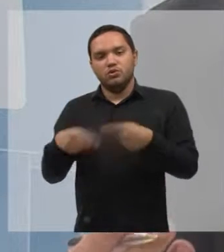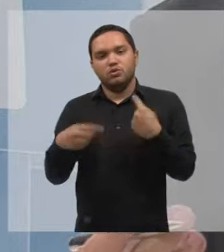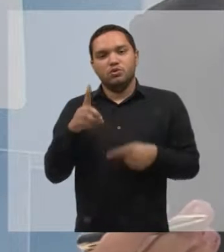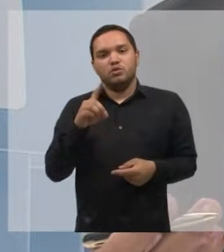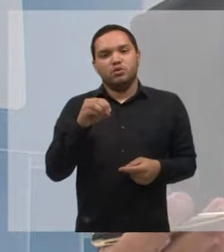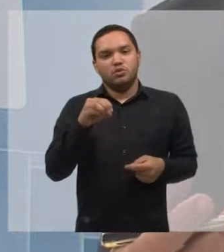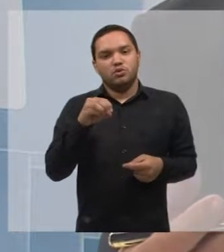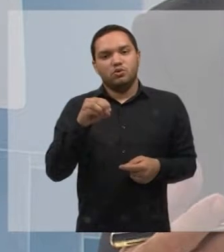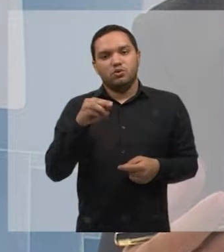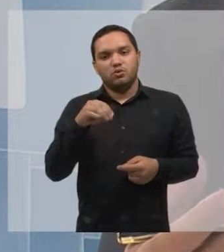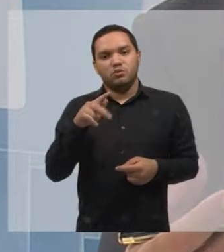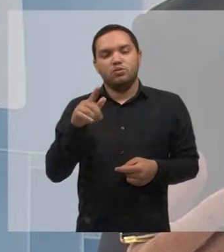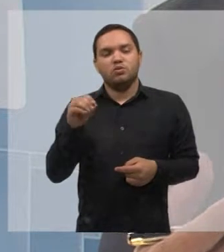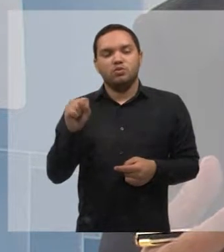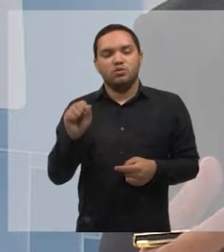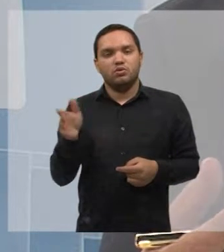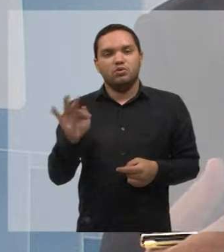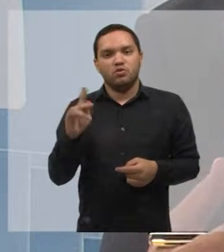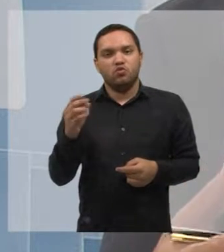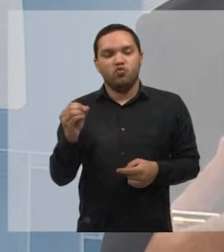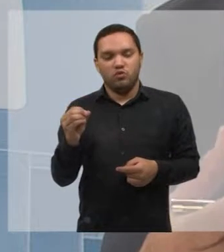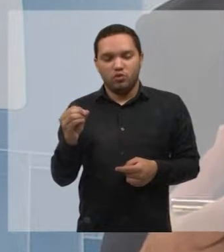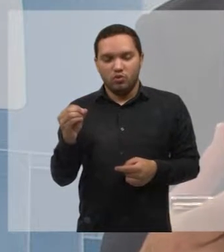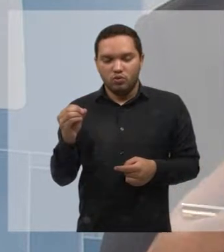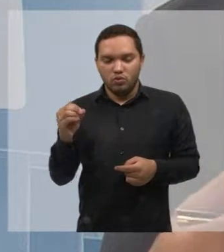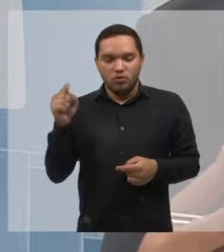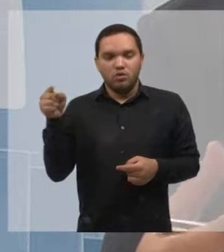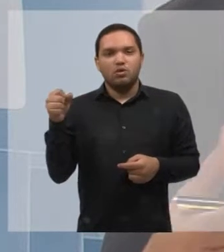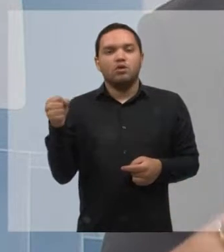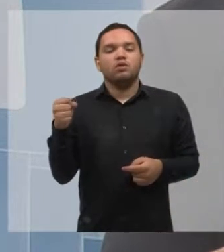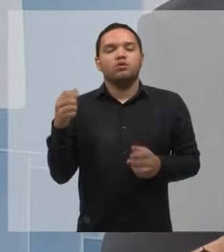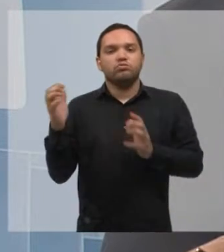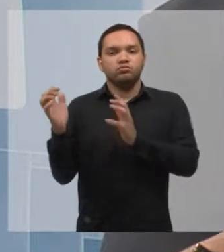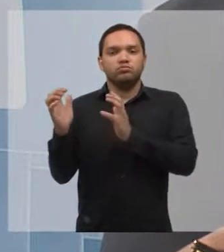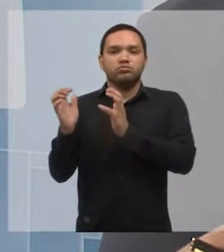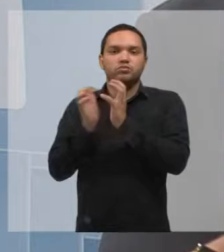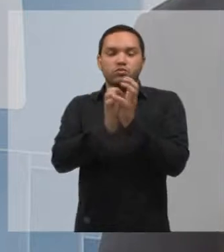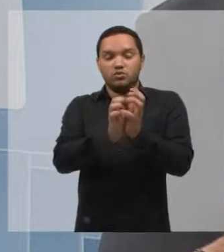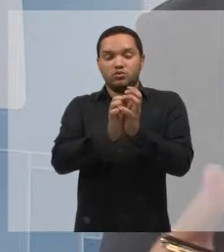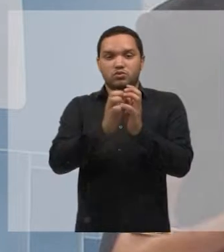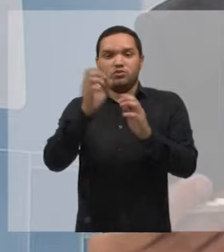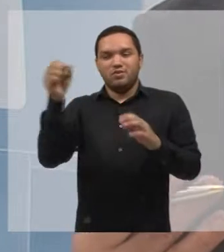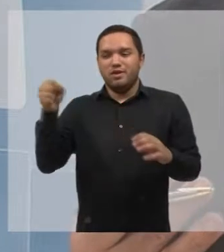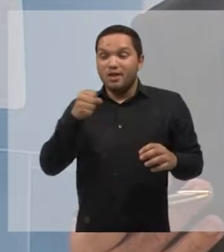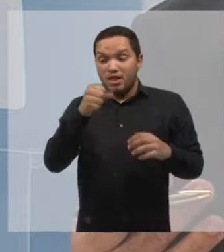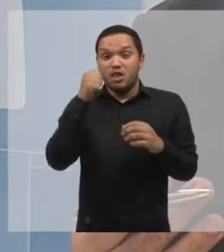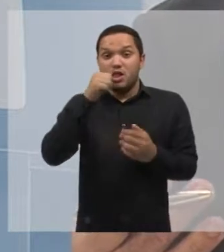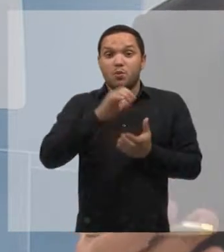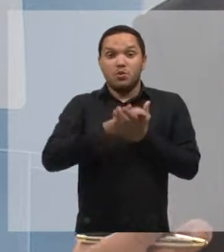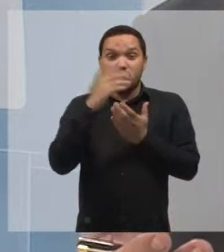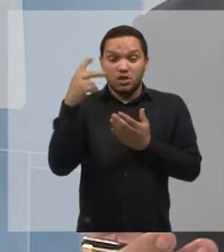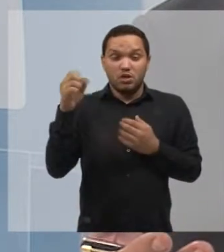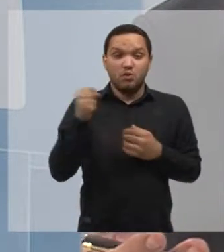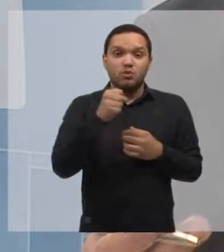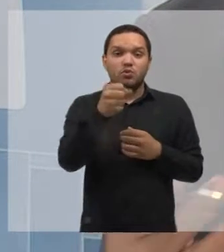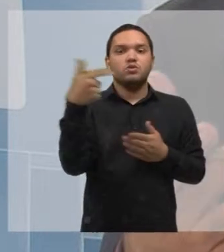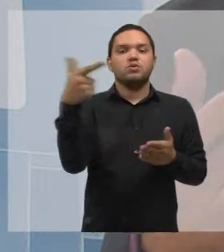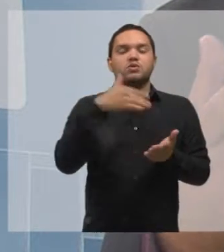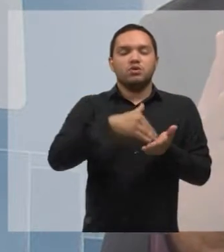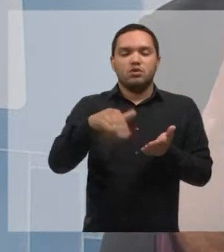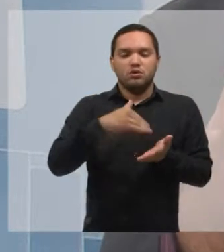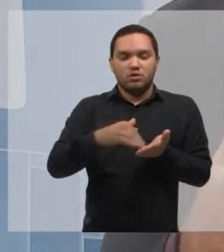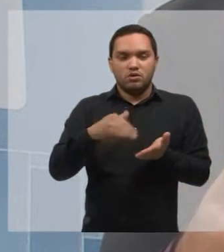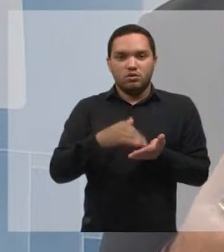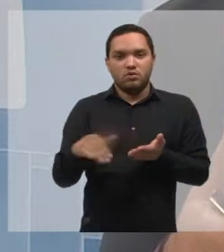força. O Genessia Noronha coloca a sua esposa como segunda secretária.